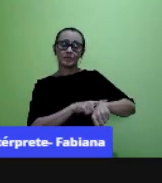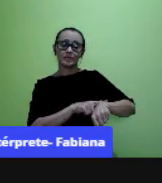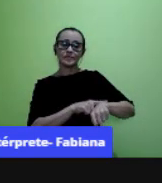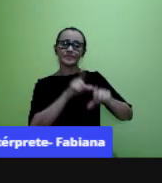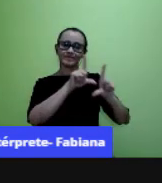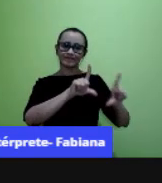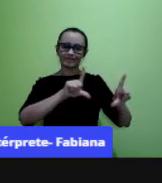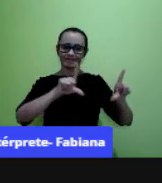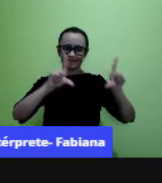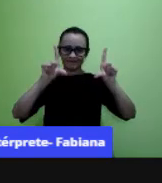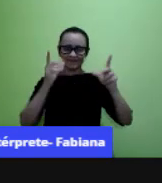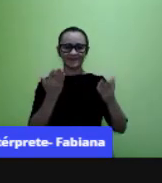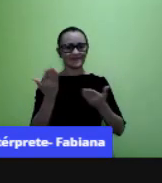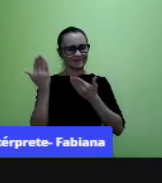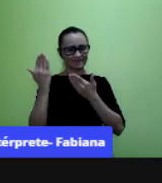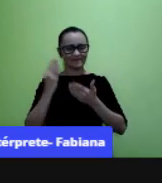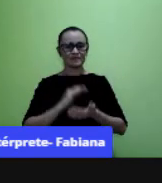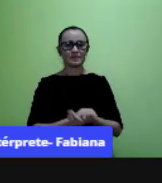lá?